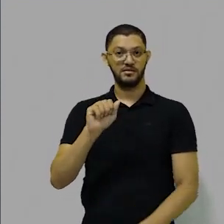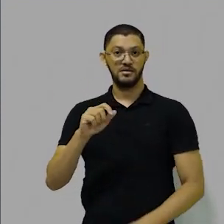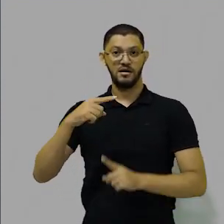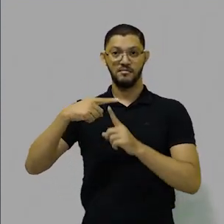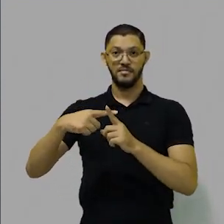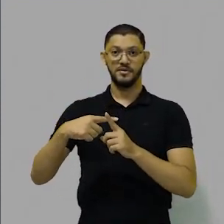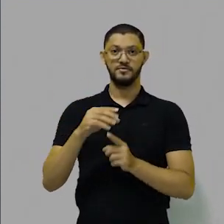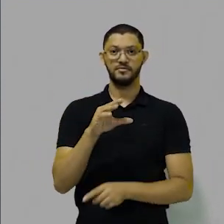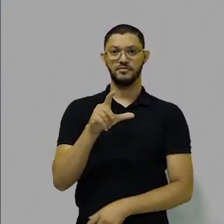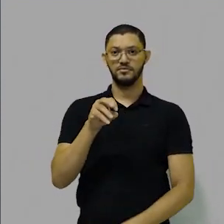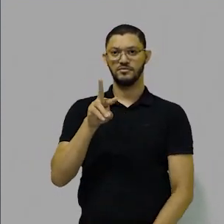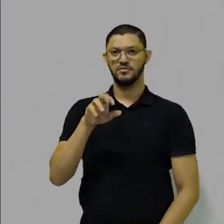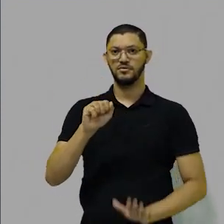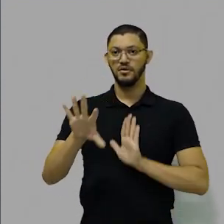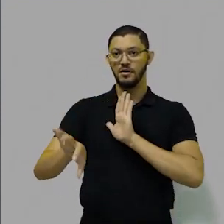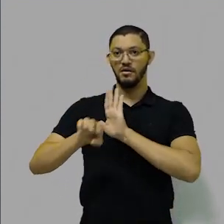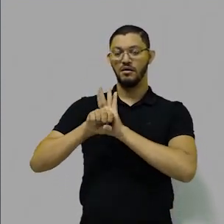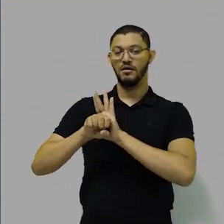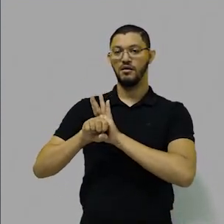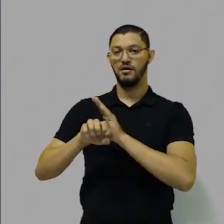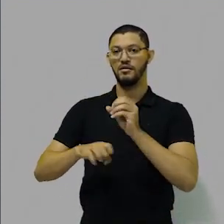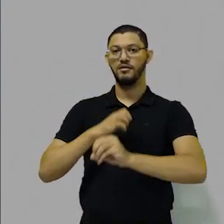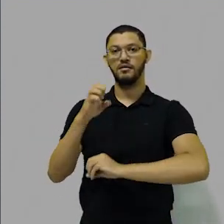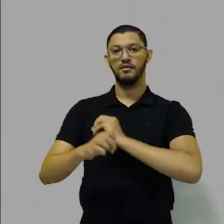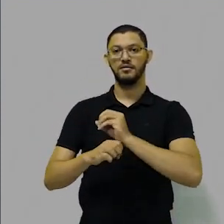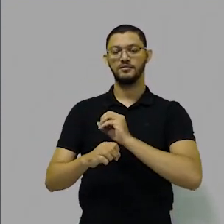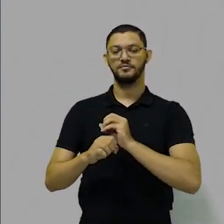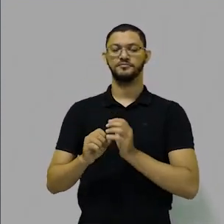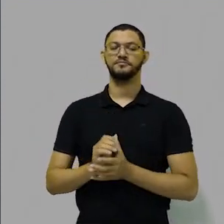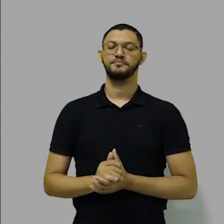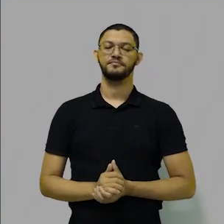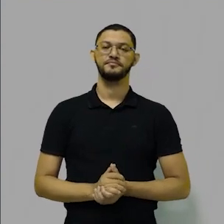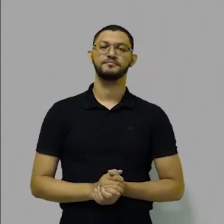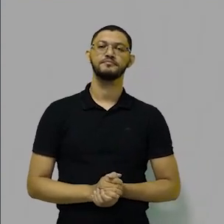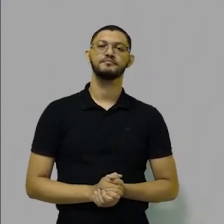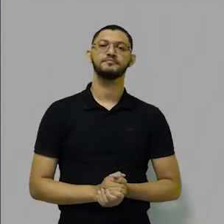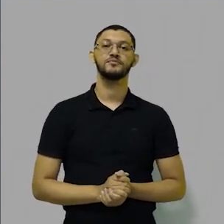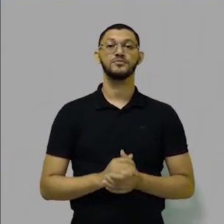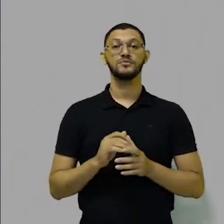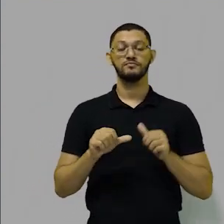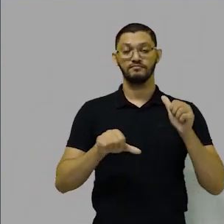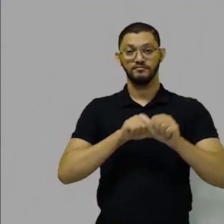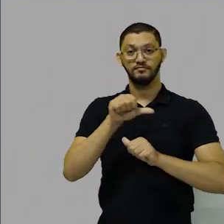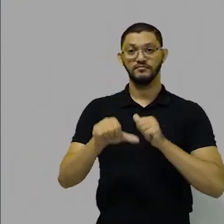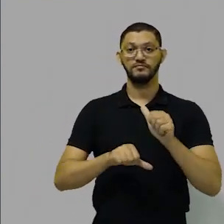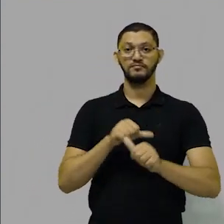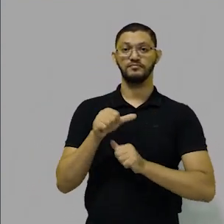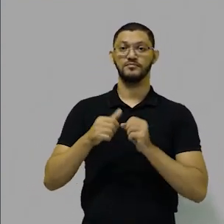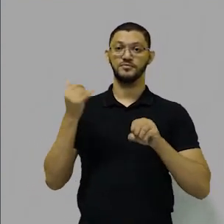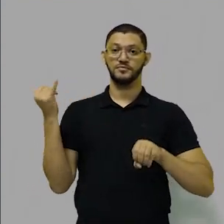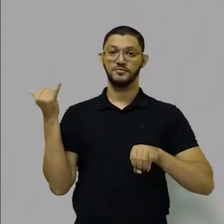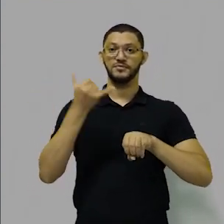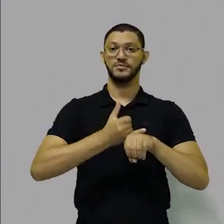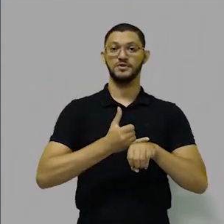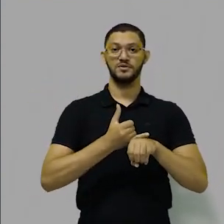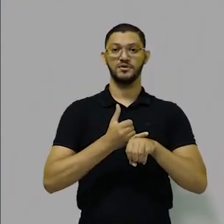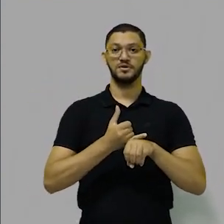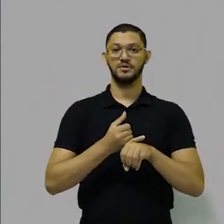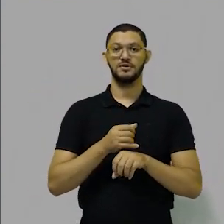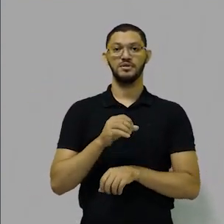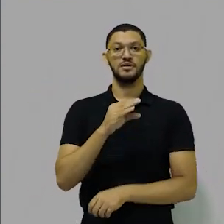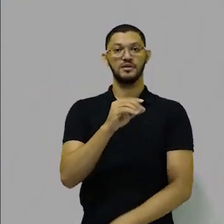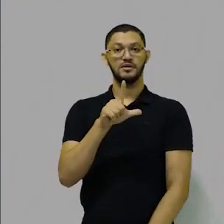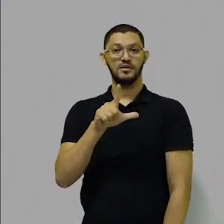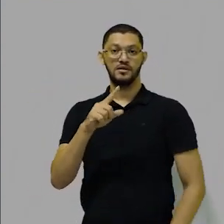o cloro ganha esse elétron, show, ganha esse elétron, tornando-se um ânion